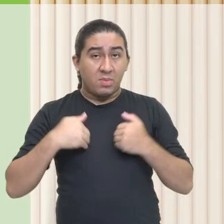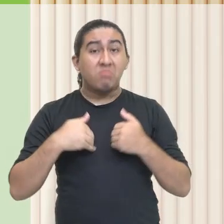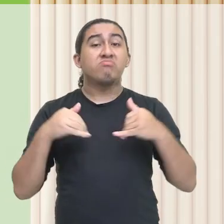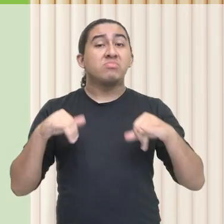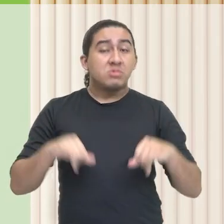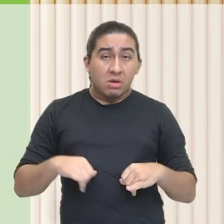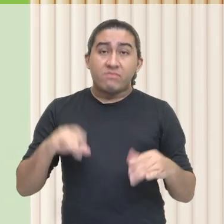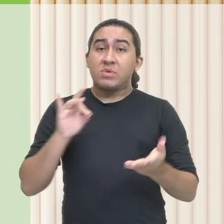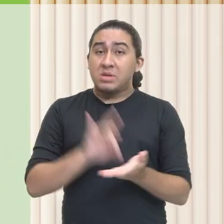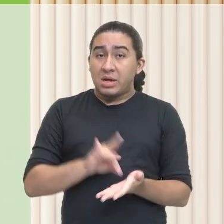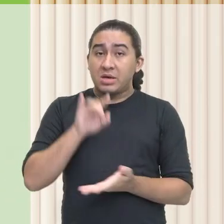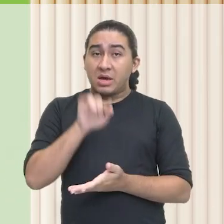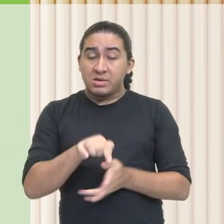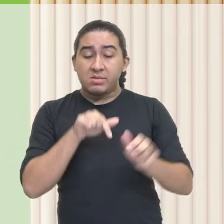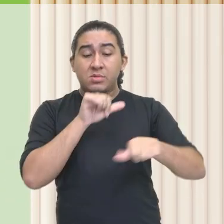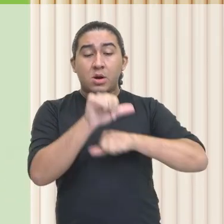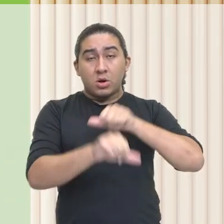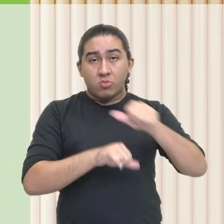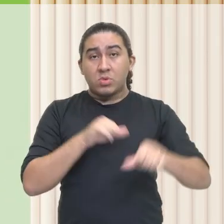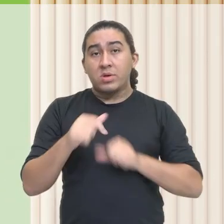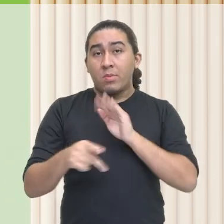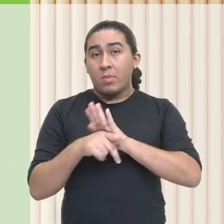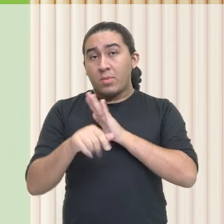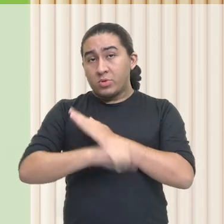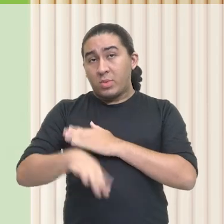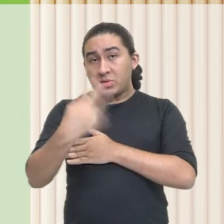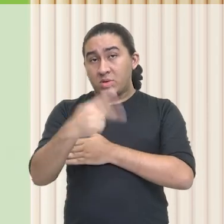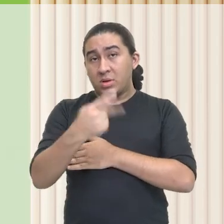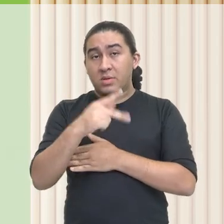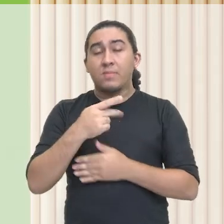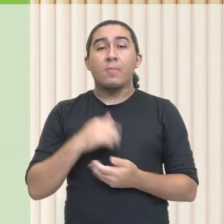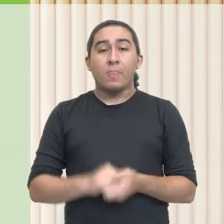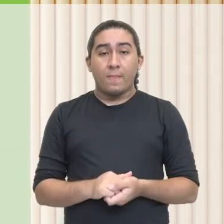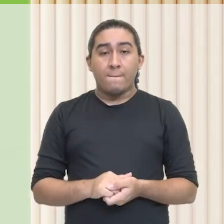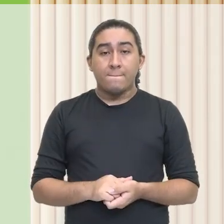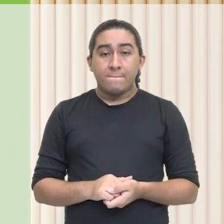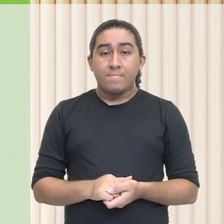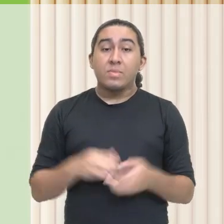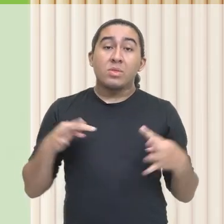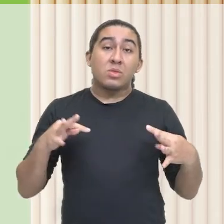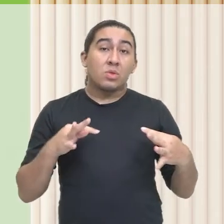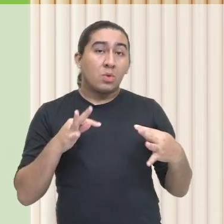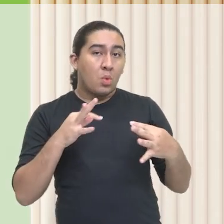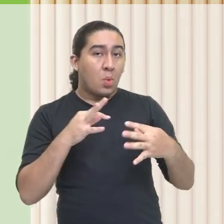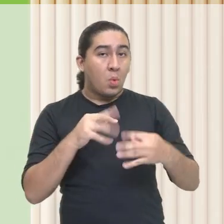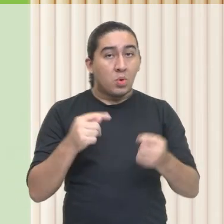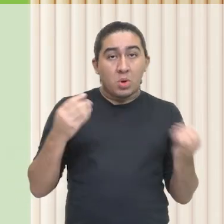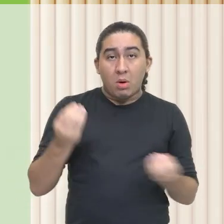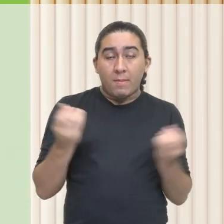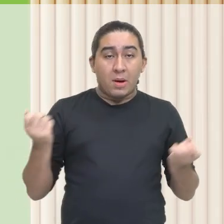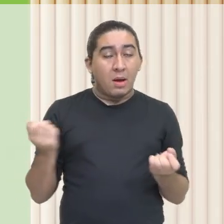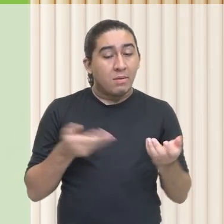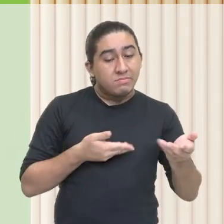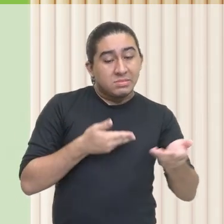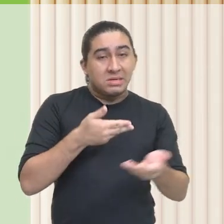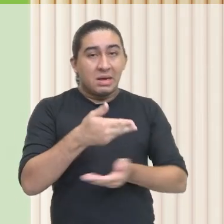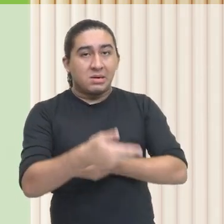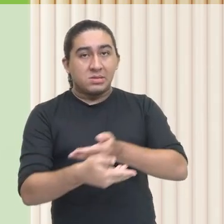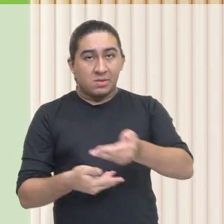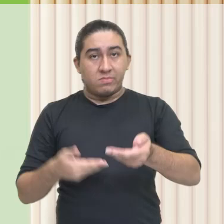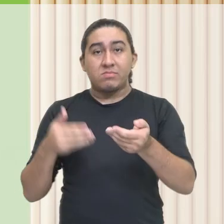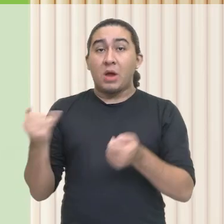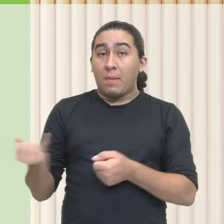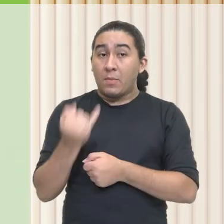sofrer as interferências ali naquele ambiente onde eles vivem as suas interações né então é muito